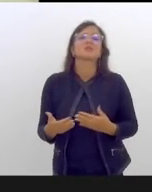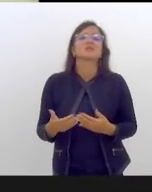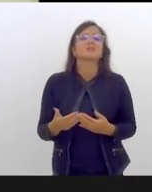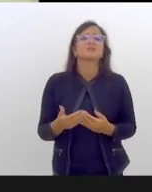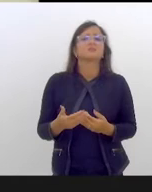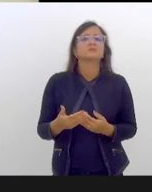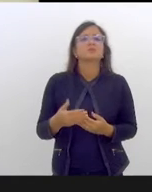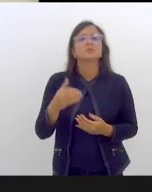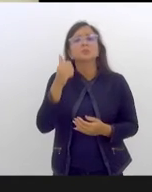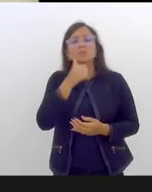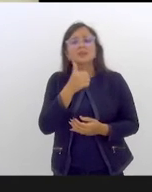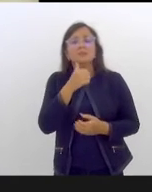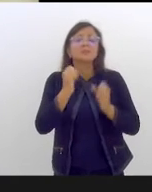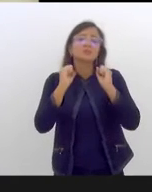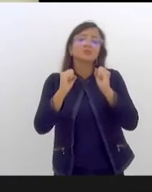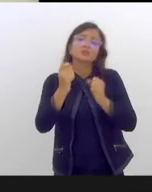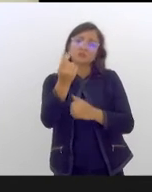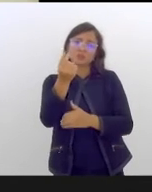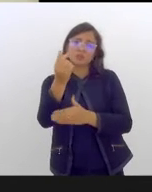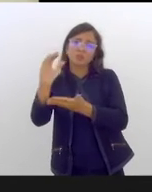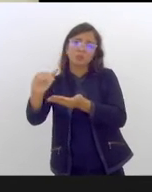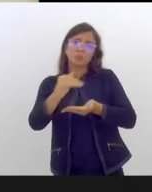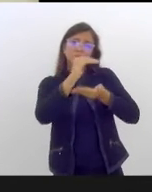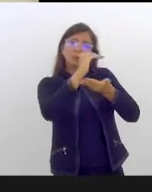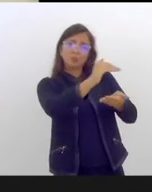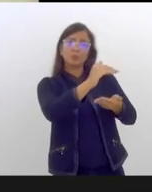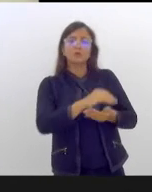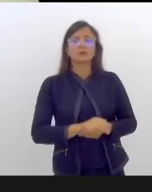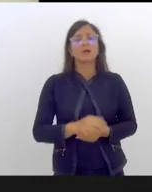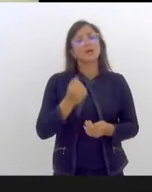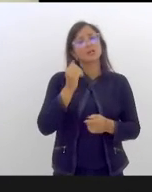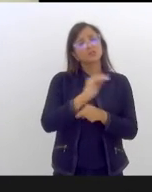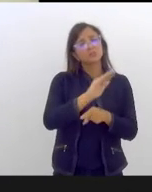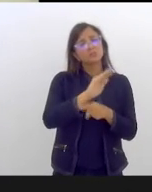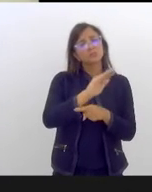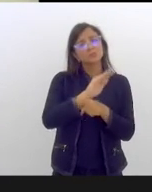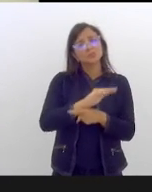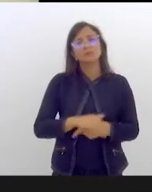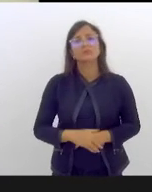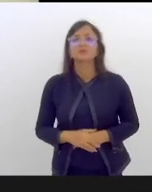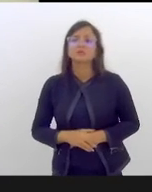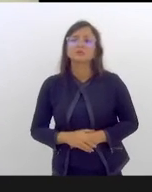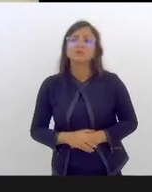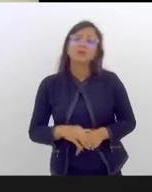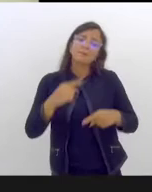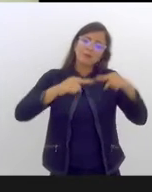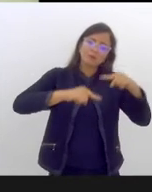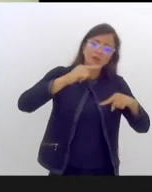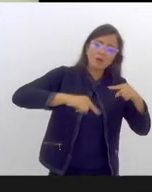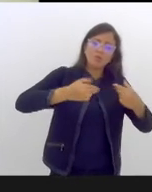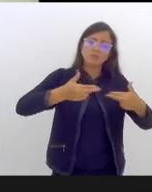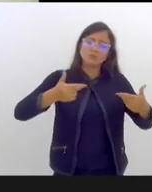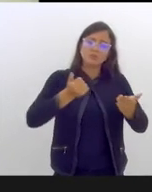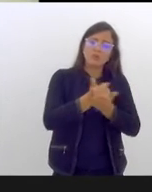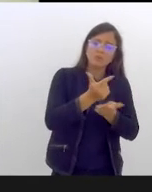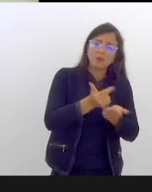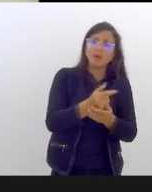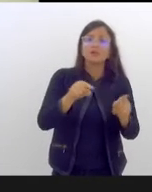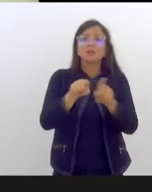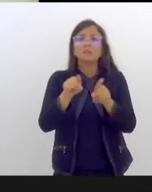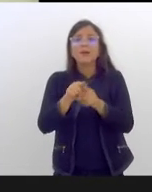venha ter esse recurso vai contribuir ajudar não só com equipamentos e ofertar